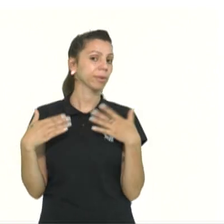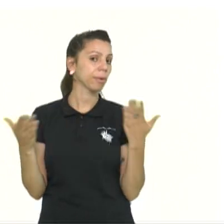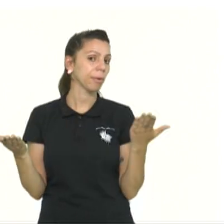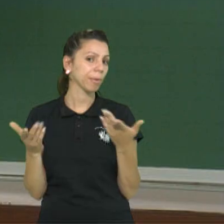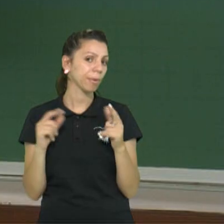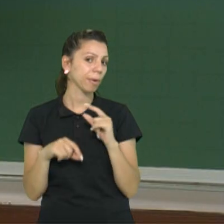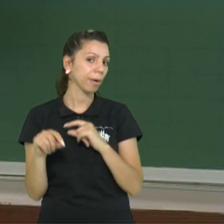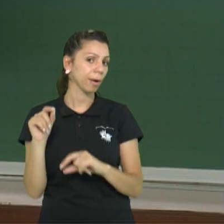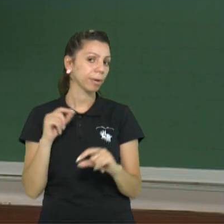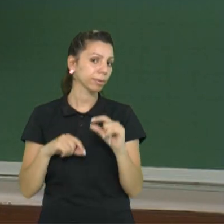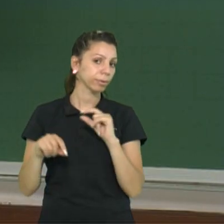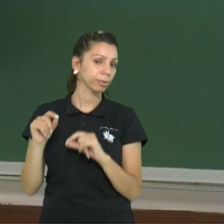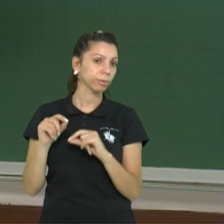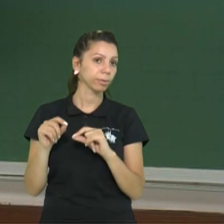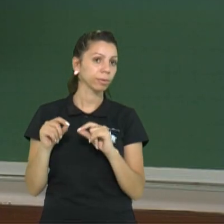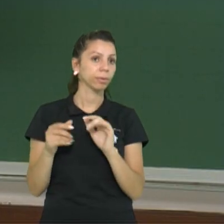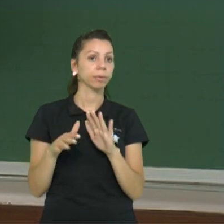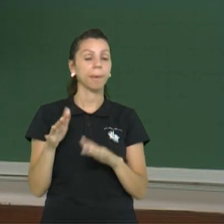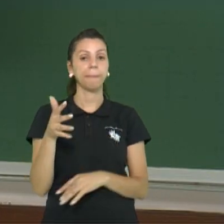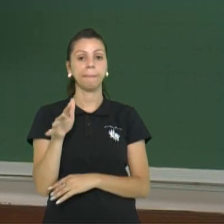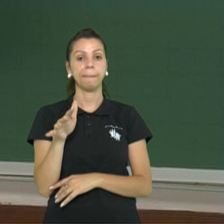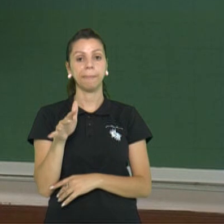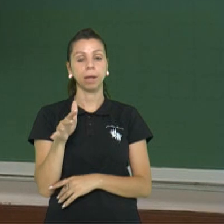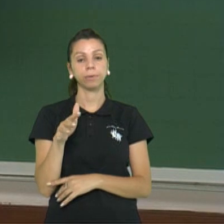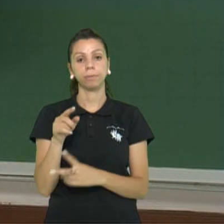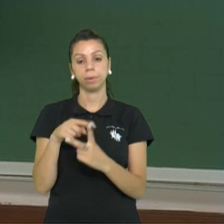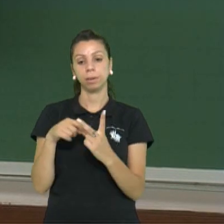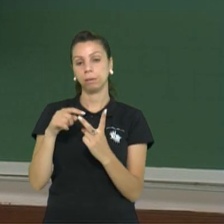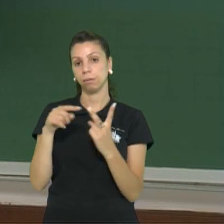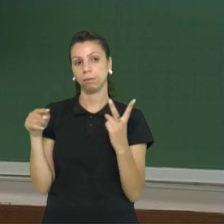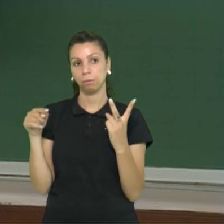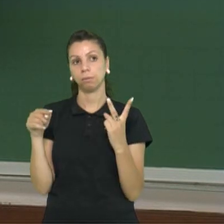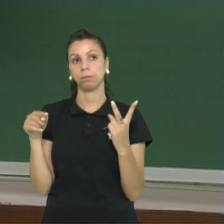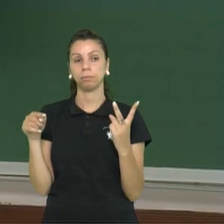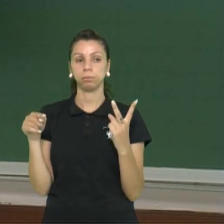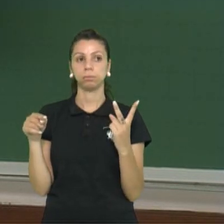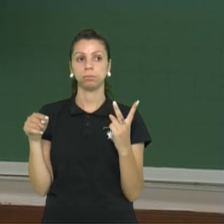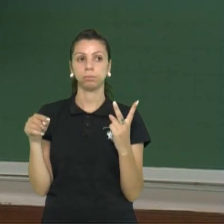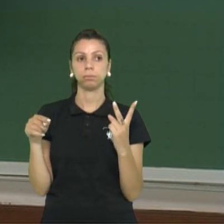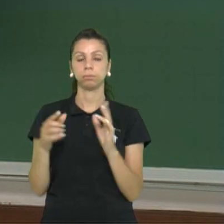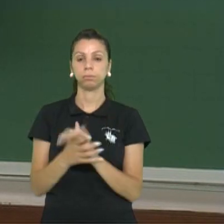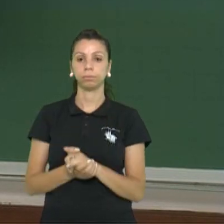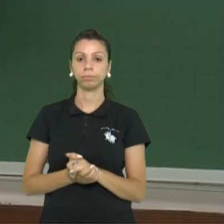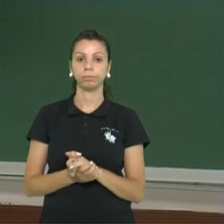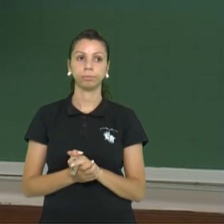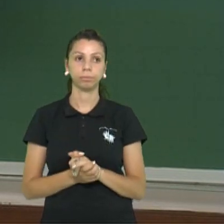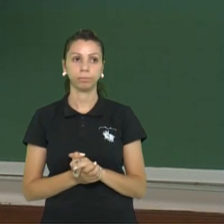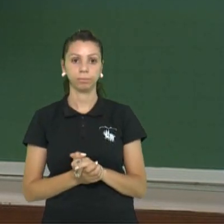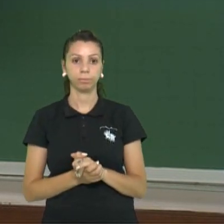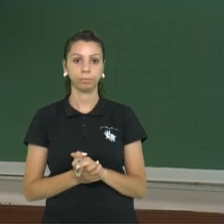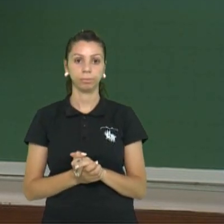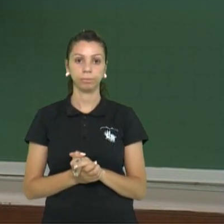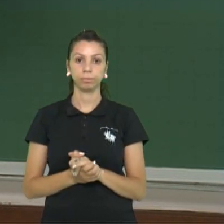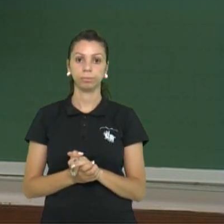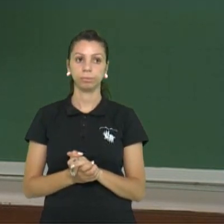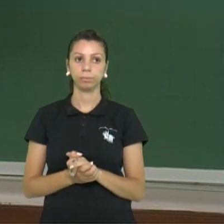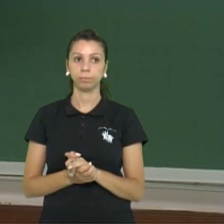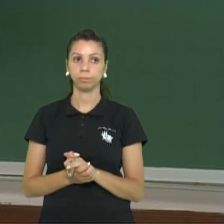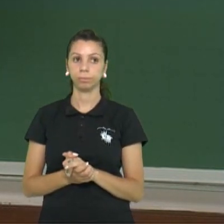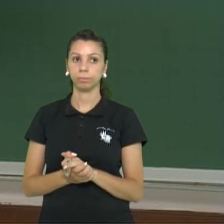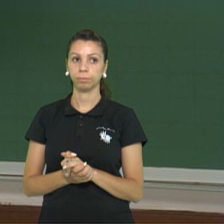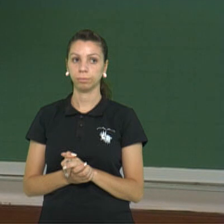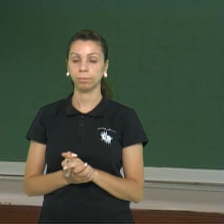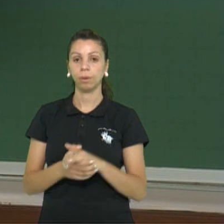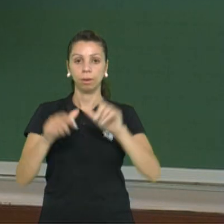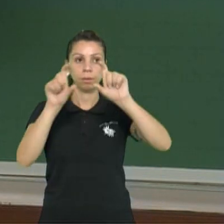fazer agora? Eu vou determinar a média dessas duas raízes aí para calcular o x do vértice, ó. Essa aqui é a